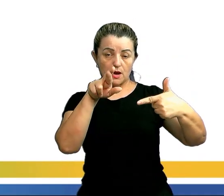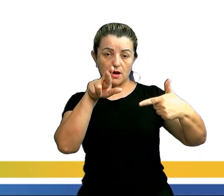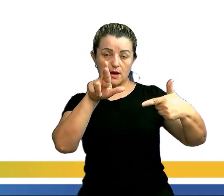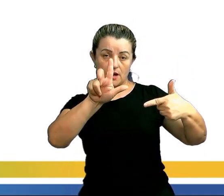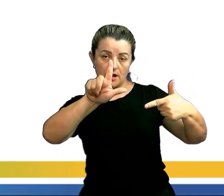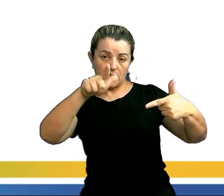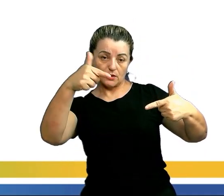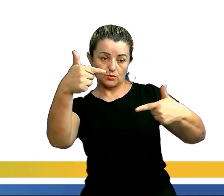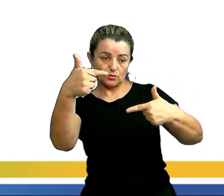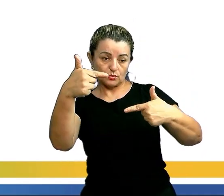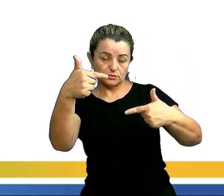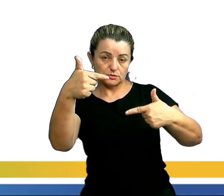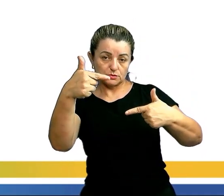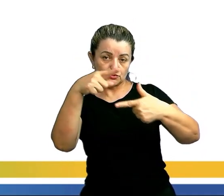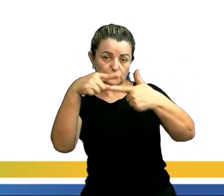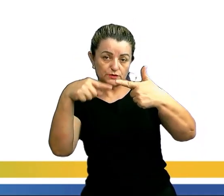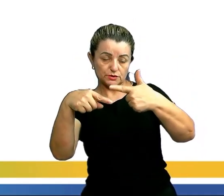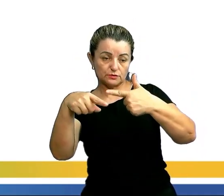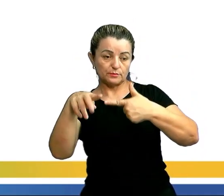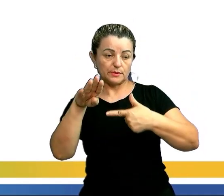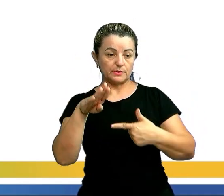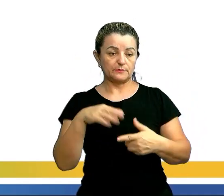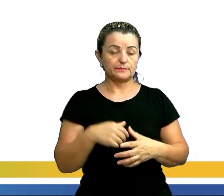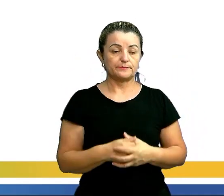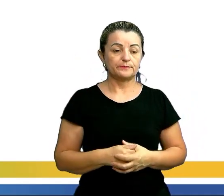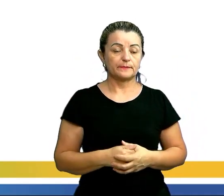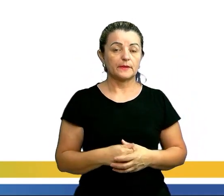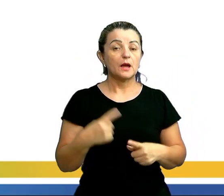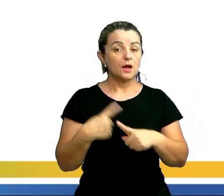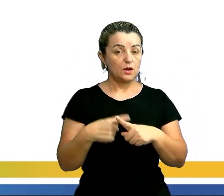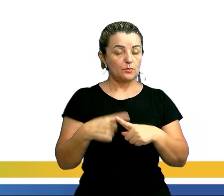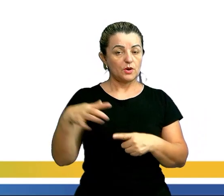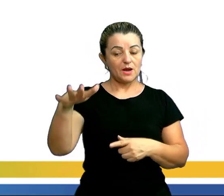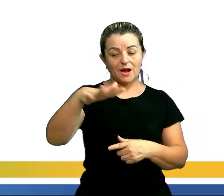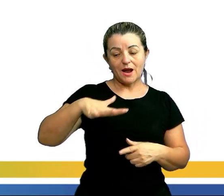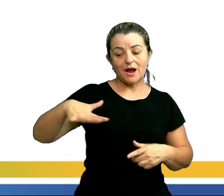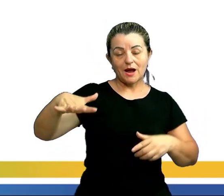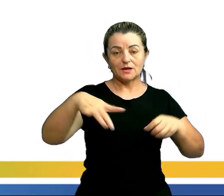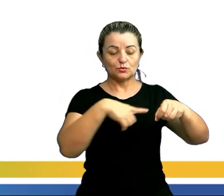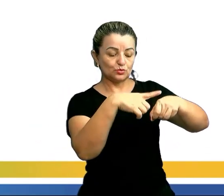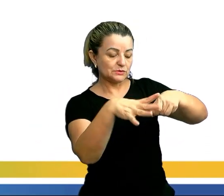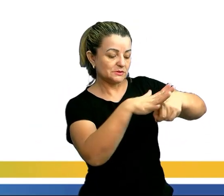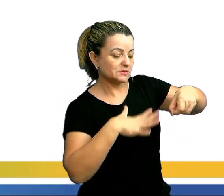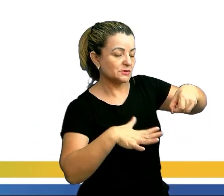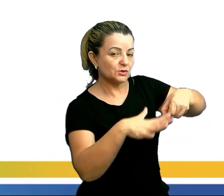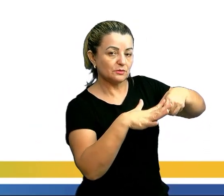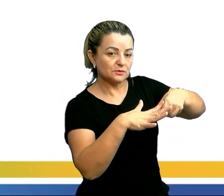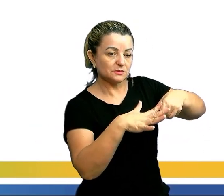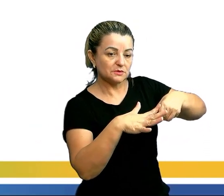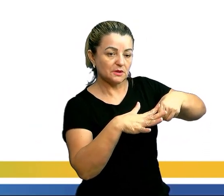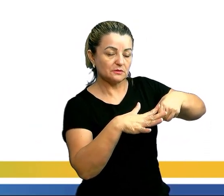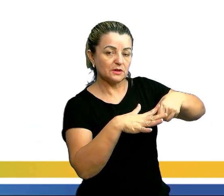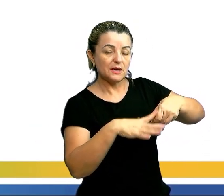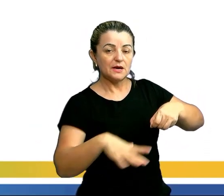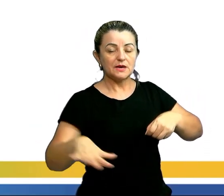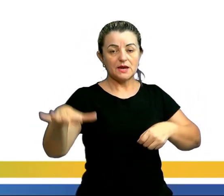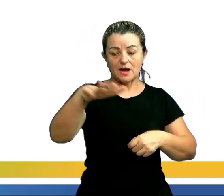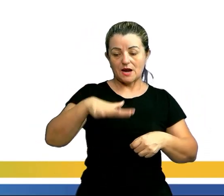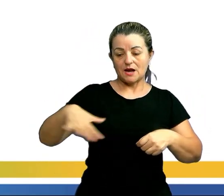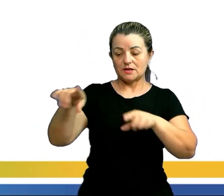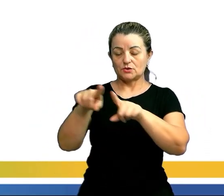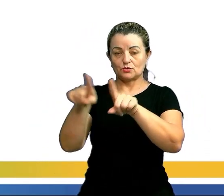quadrado, para que tenhamos uma área equivalente, isto é, a mesma área. Ok? Então, é só fazer a igualdade aqui, ó.